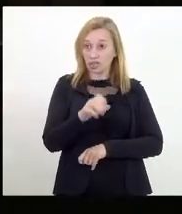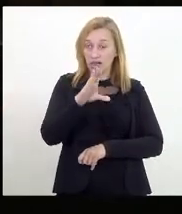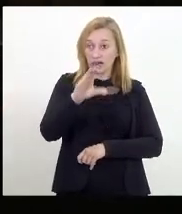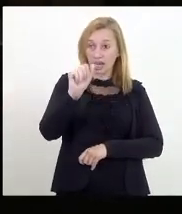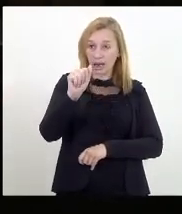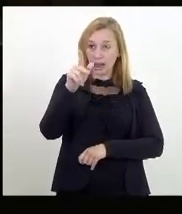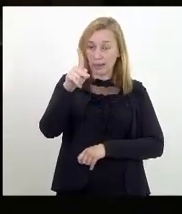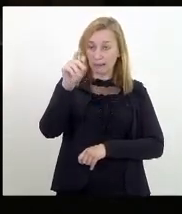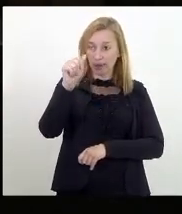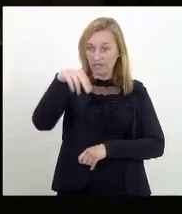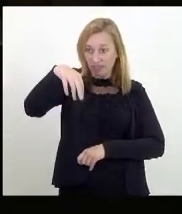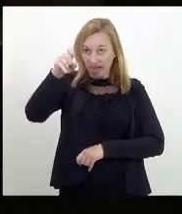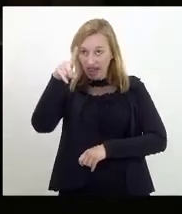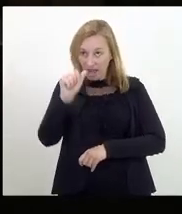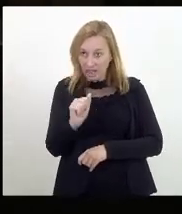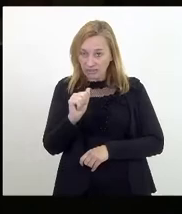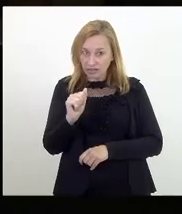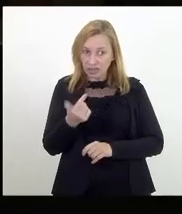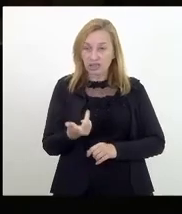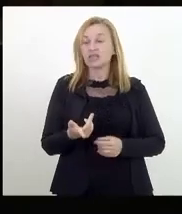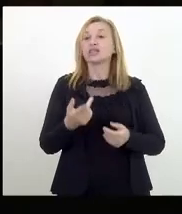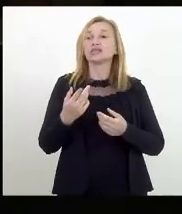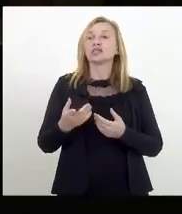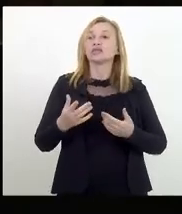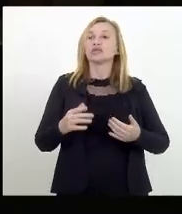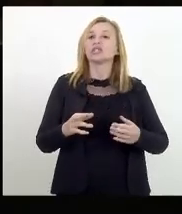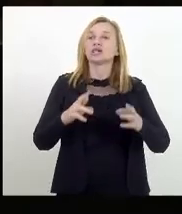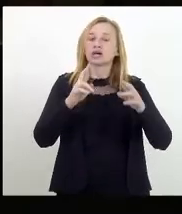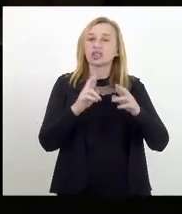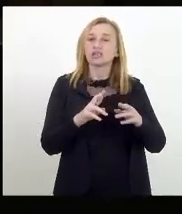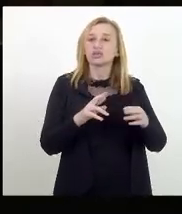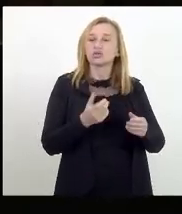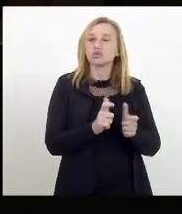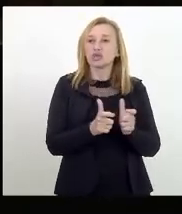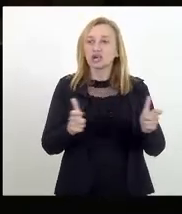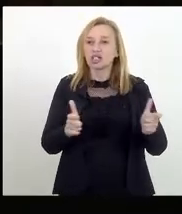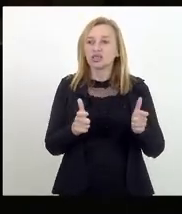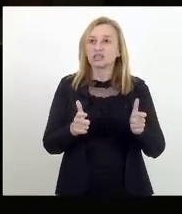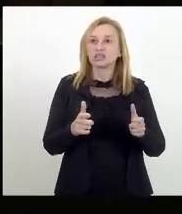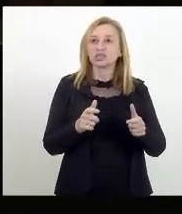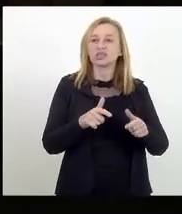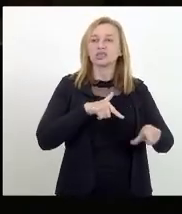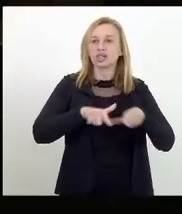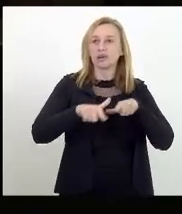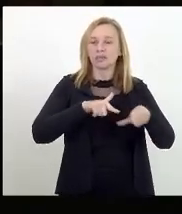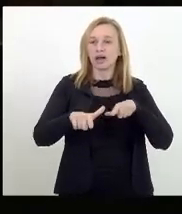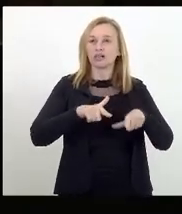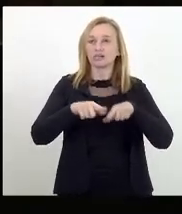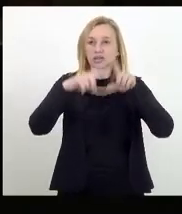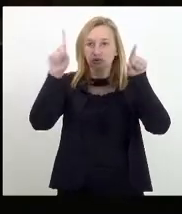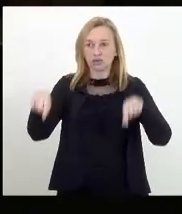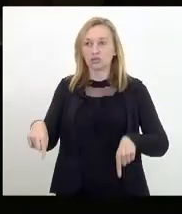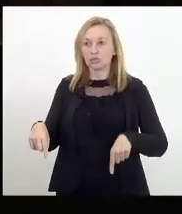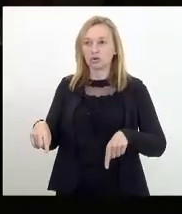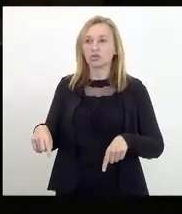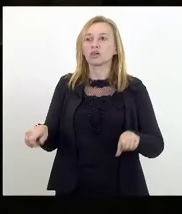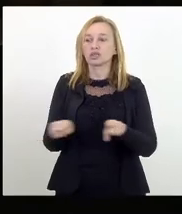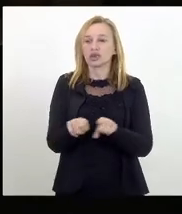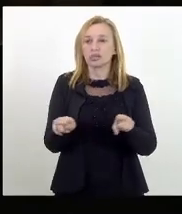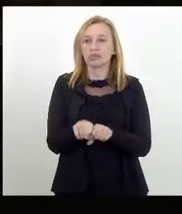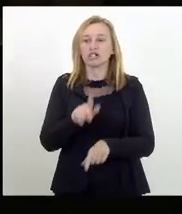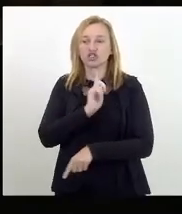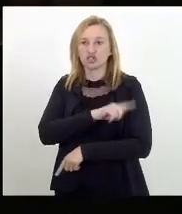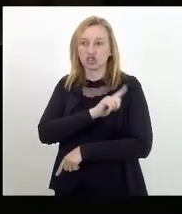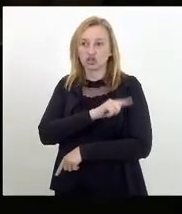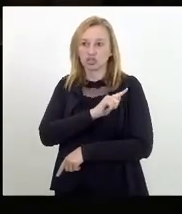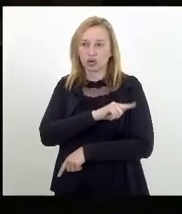a despeito do grande trabalho dos Servidores e gestores da área cultural